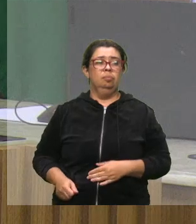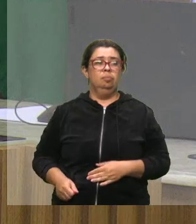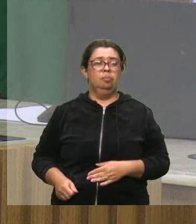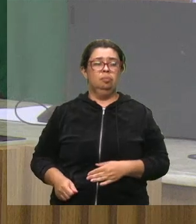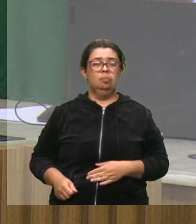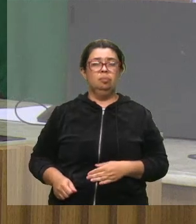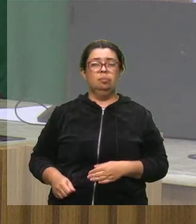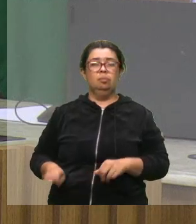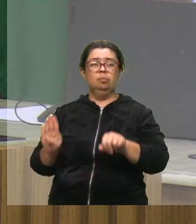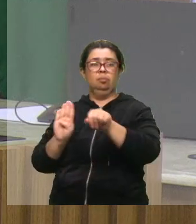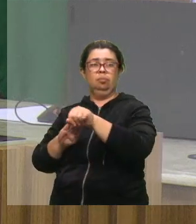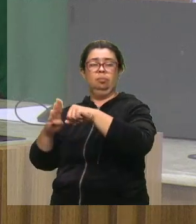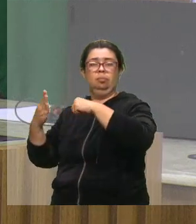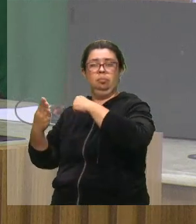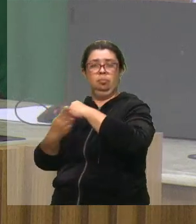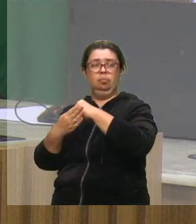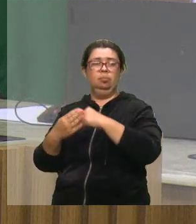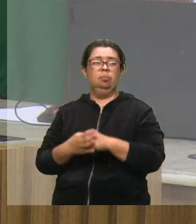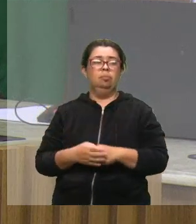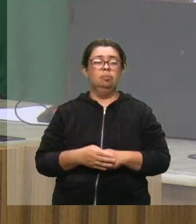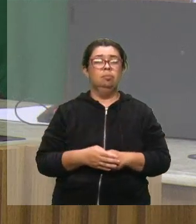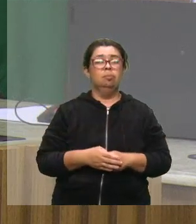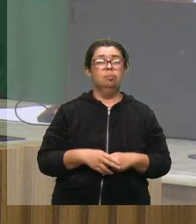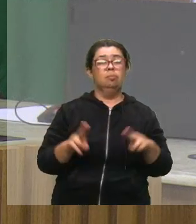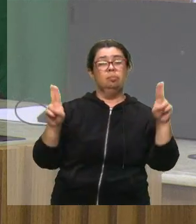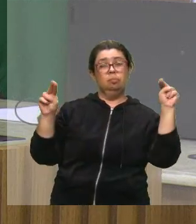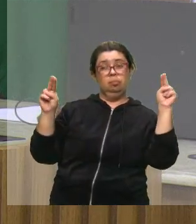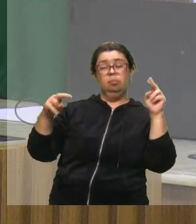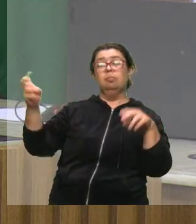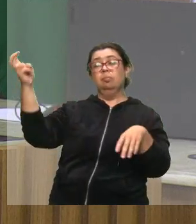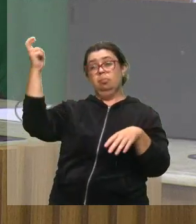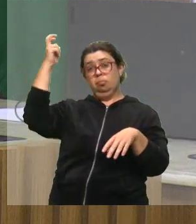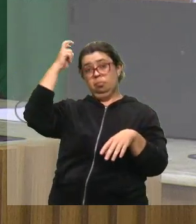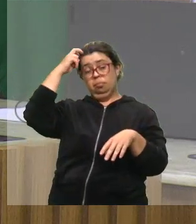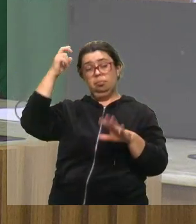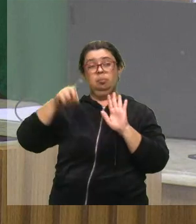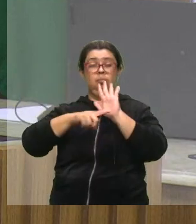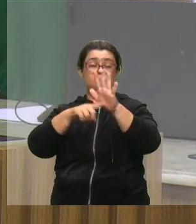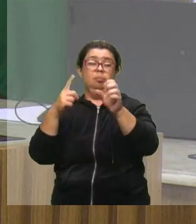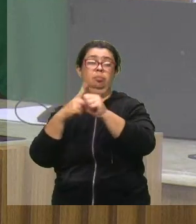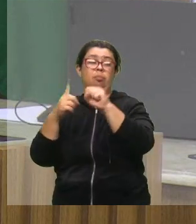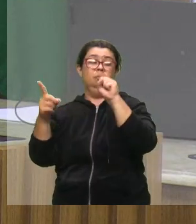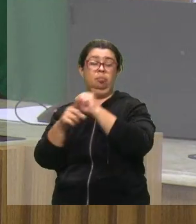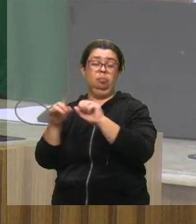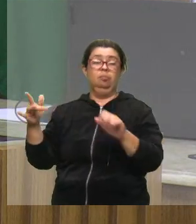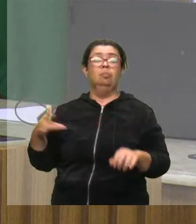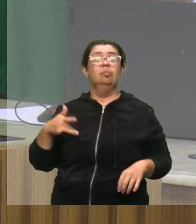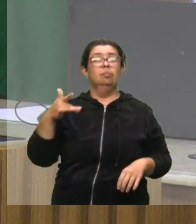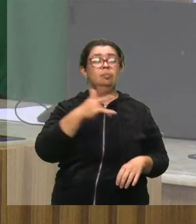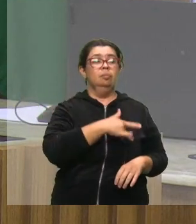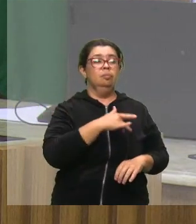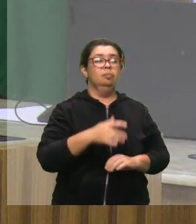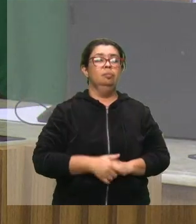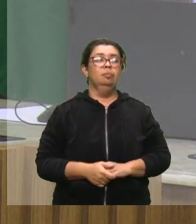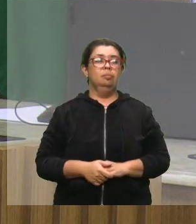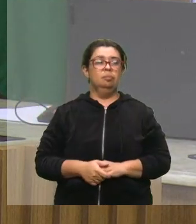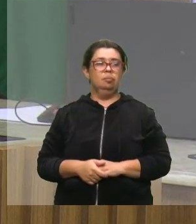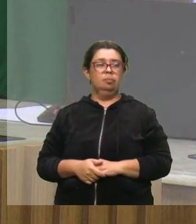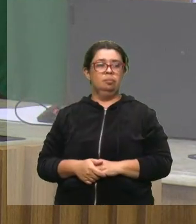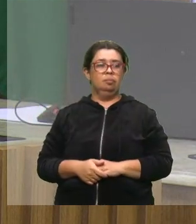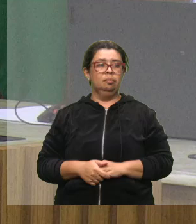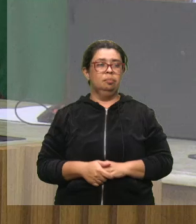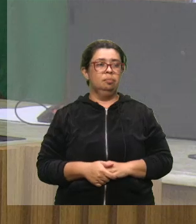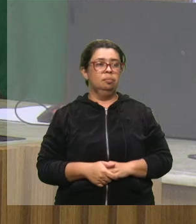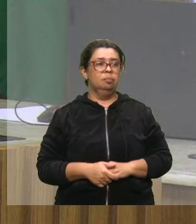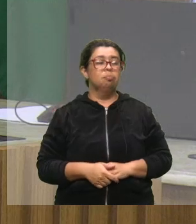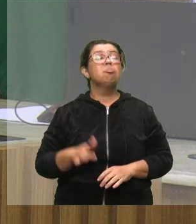bairros e por temas também, na área da cultura, na área da assistência social, na área da saúde, enfim. Acho